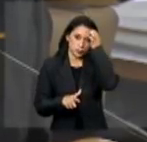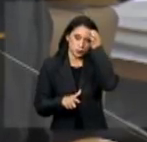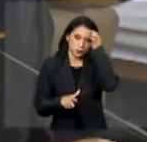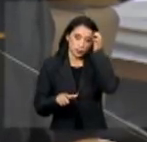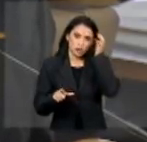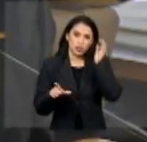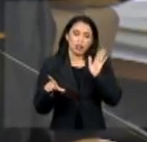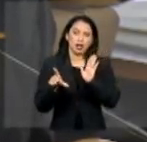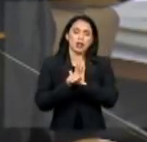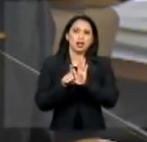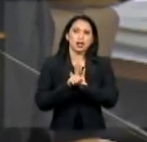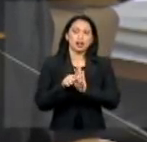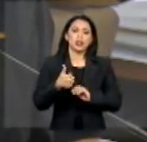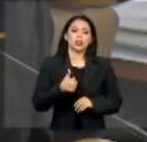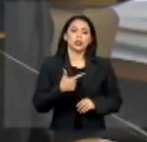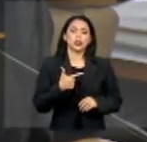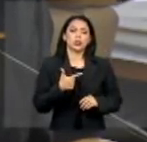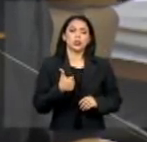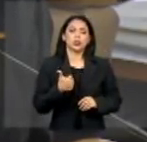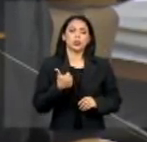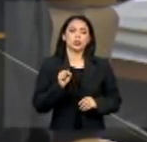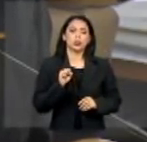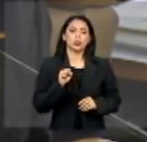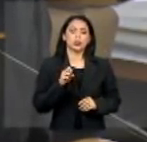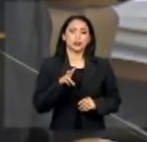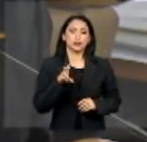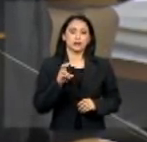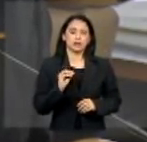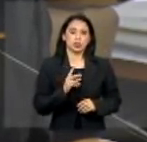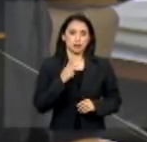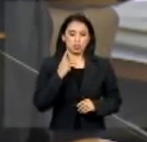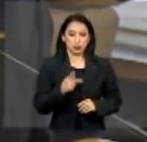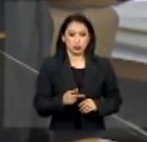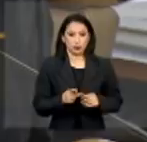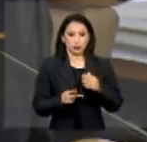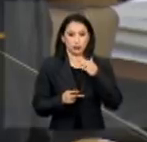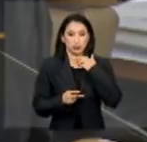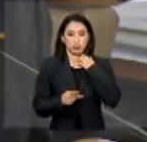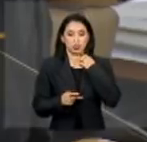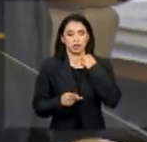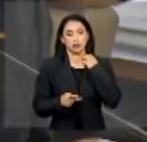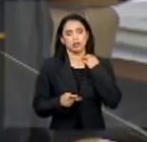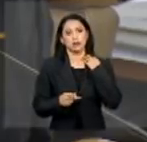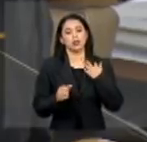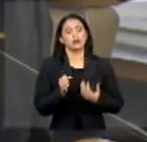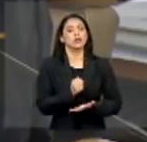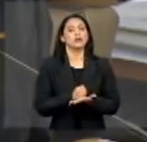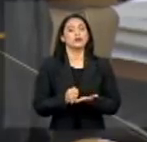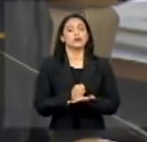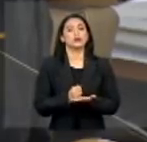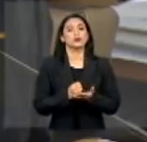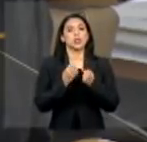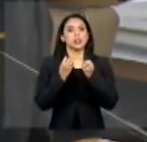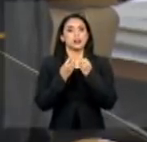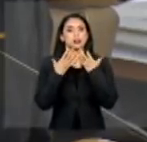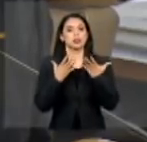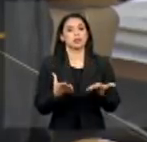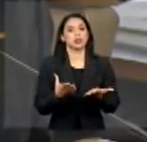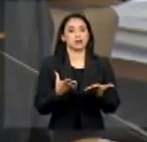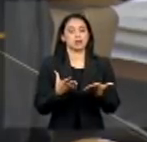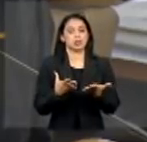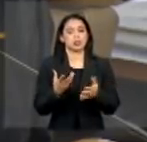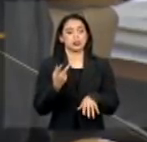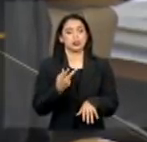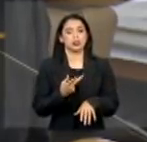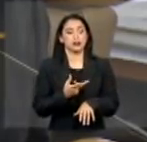12 850 expressa ao vedar condenações com base exclusiva em declarações de colaboradores